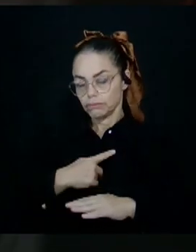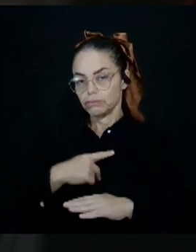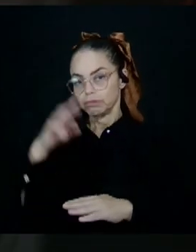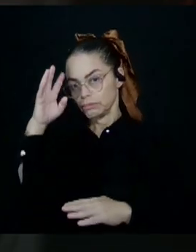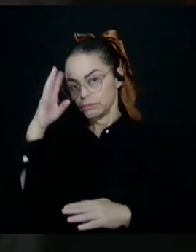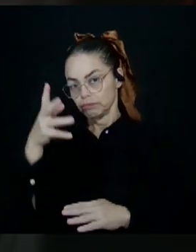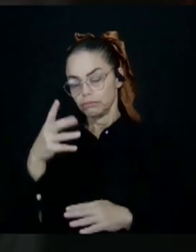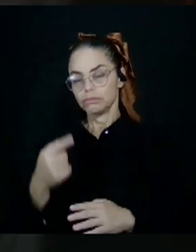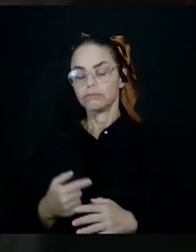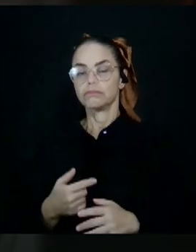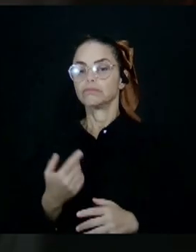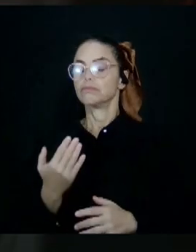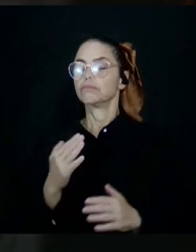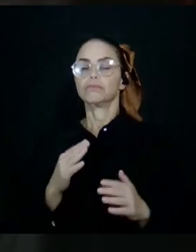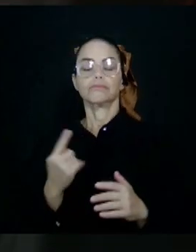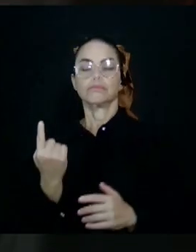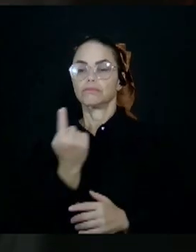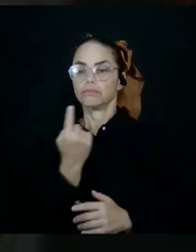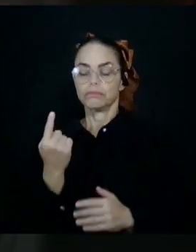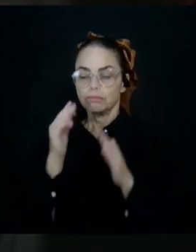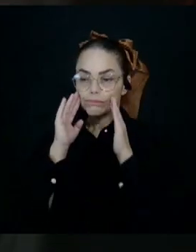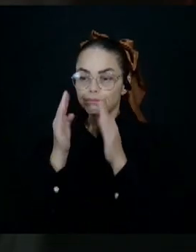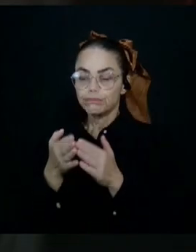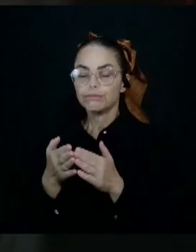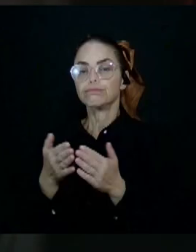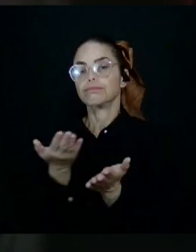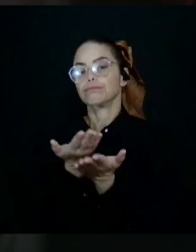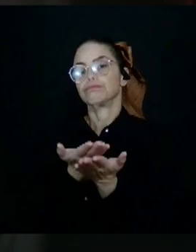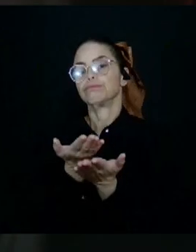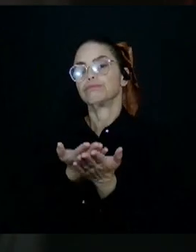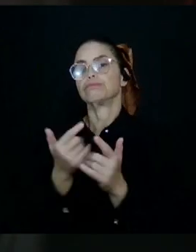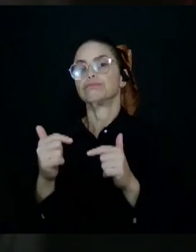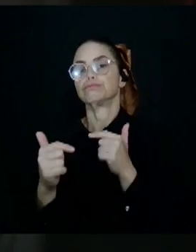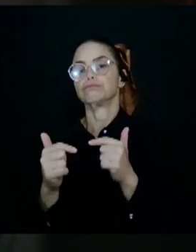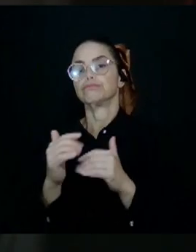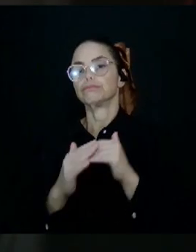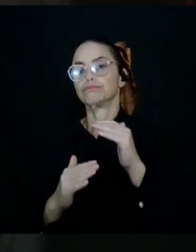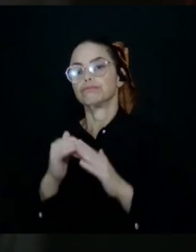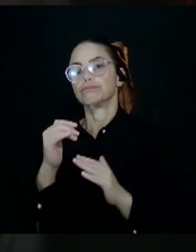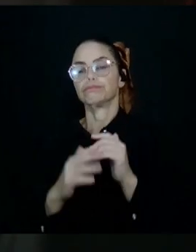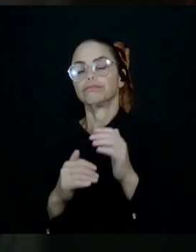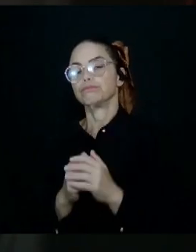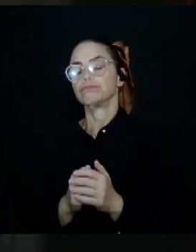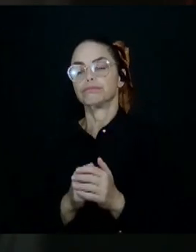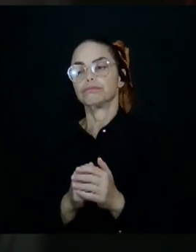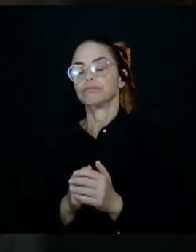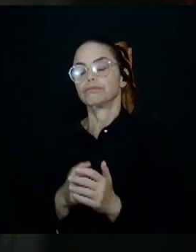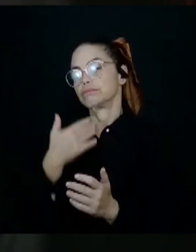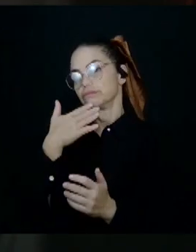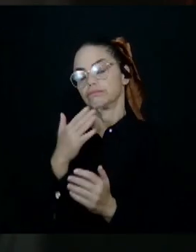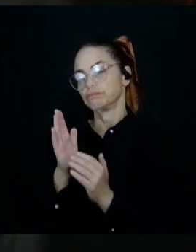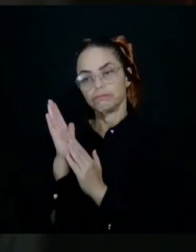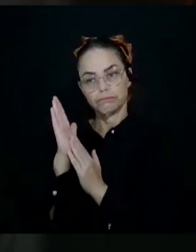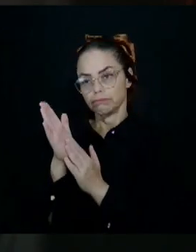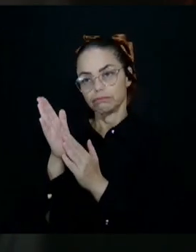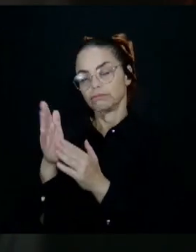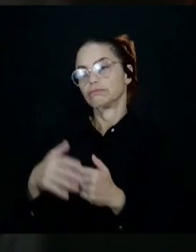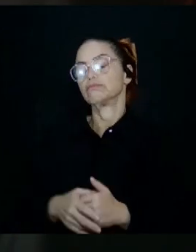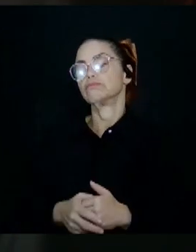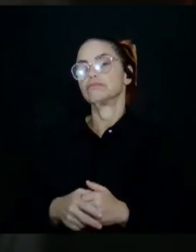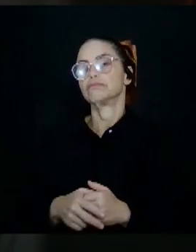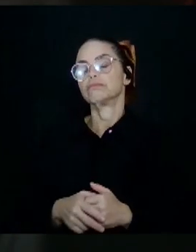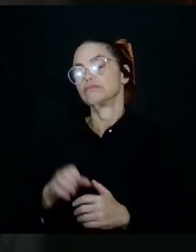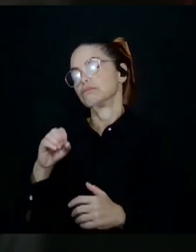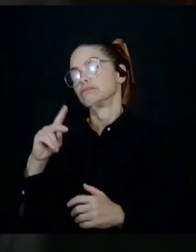solteira, focar na carreira, né, seguir a sua vida da forma que ela acha que é ok, tá tudo certo, ela